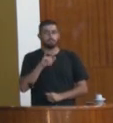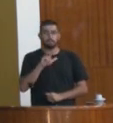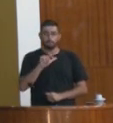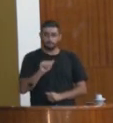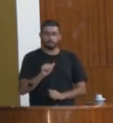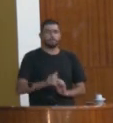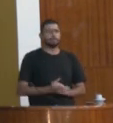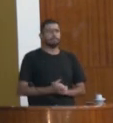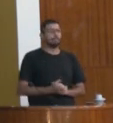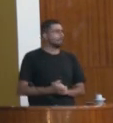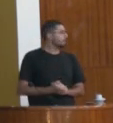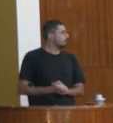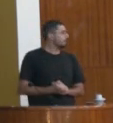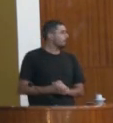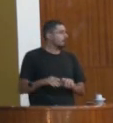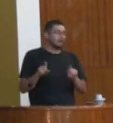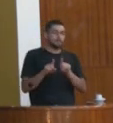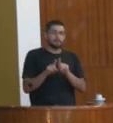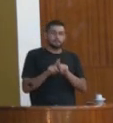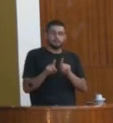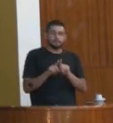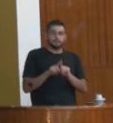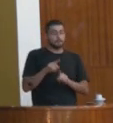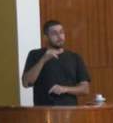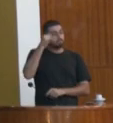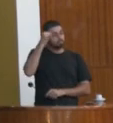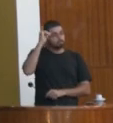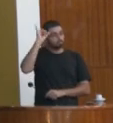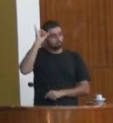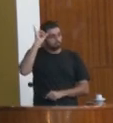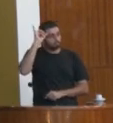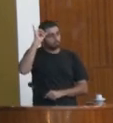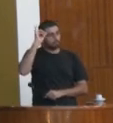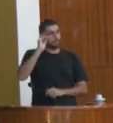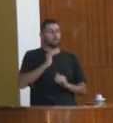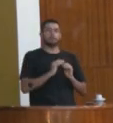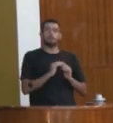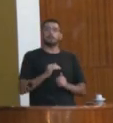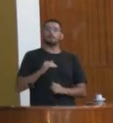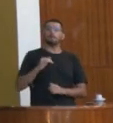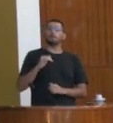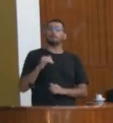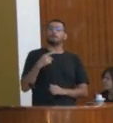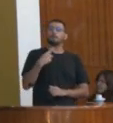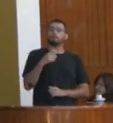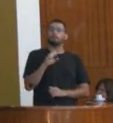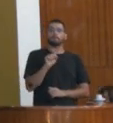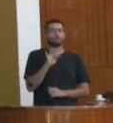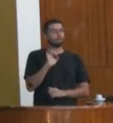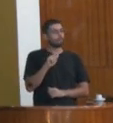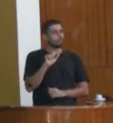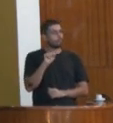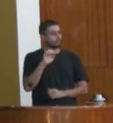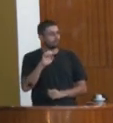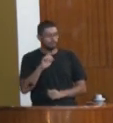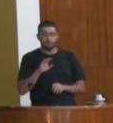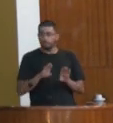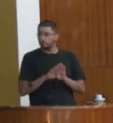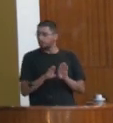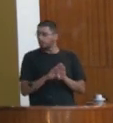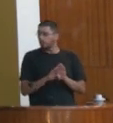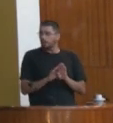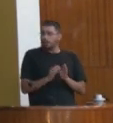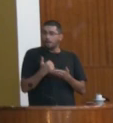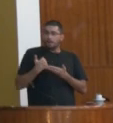da Silva, da Associação Pestalozzi de Barra do Piraí. Também presente José Henrique Gomes, assessor